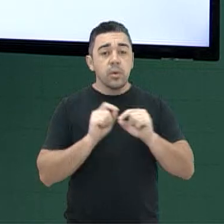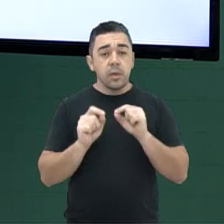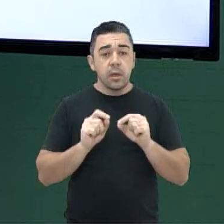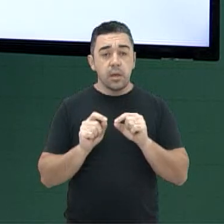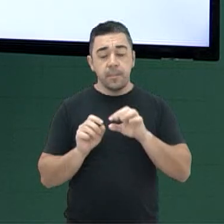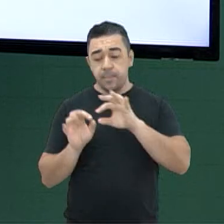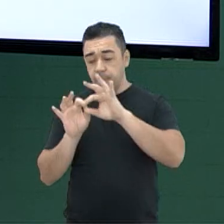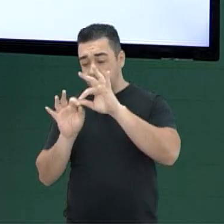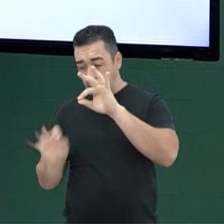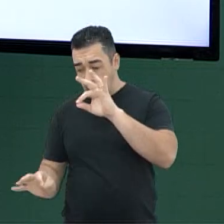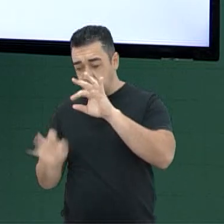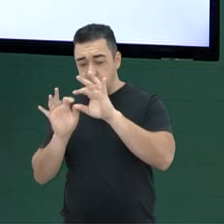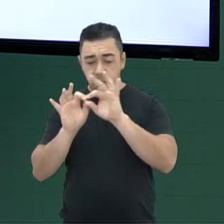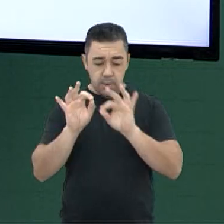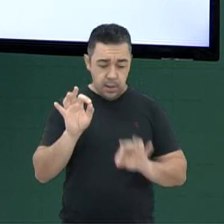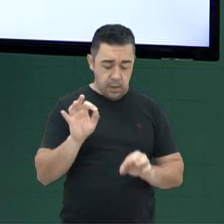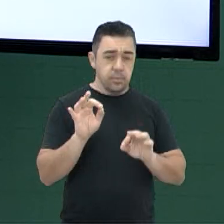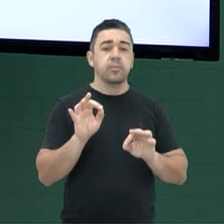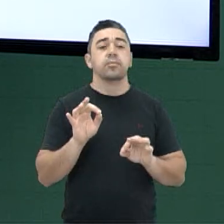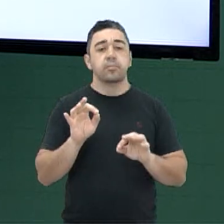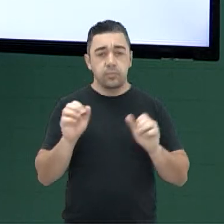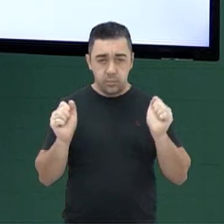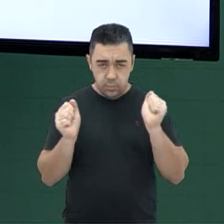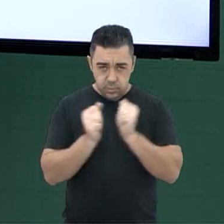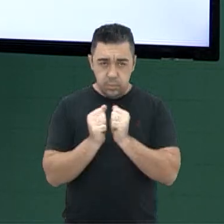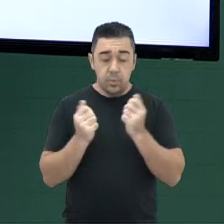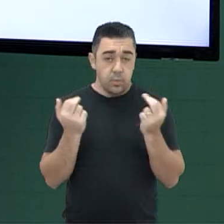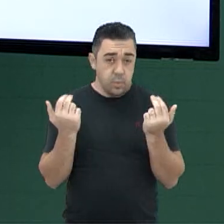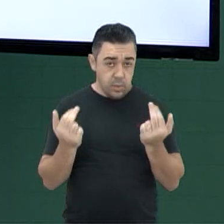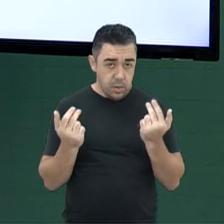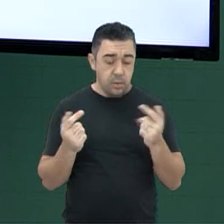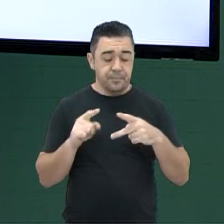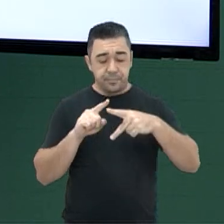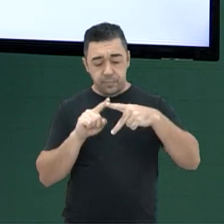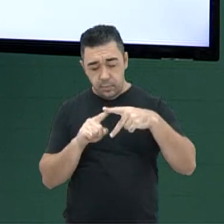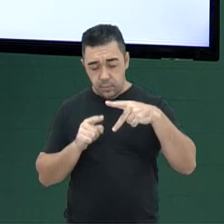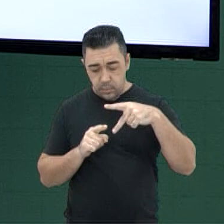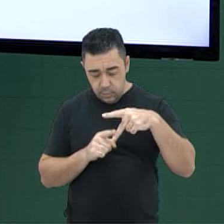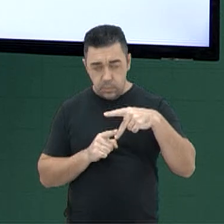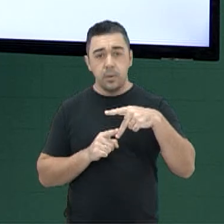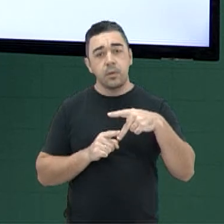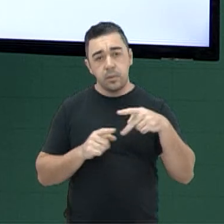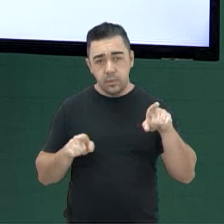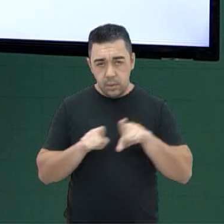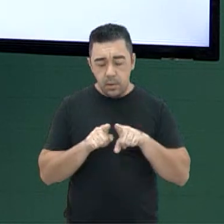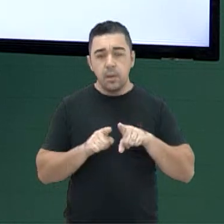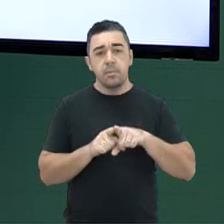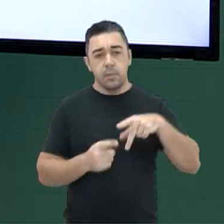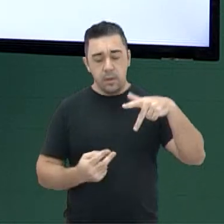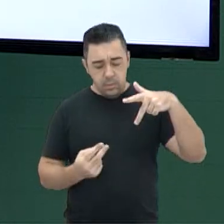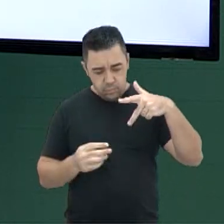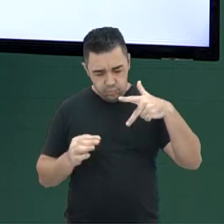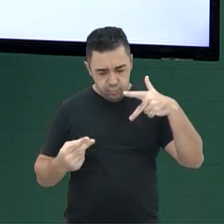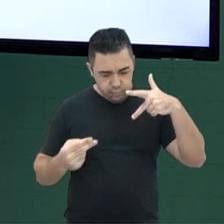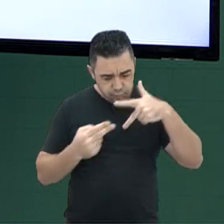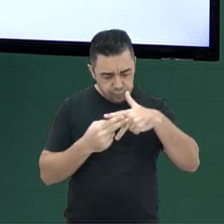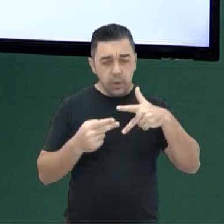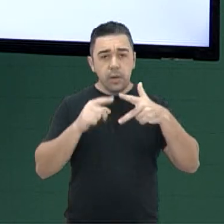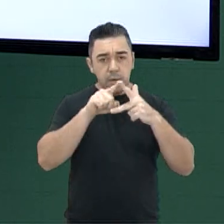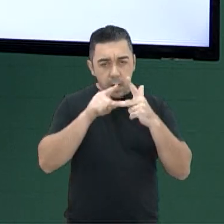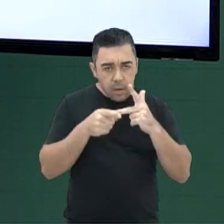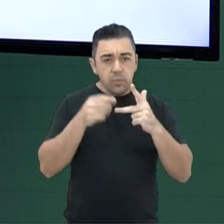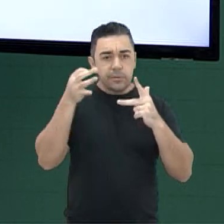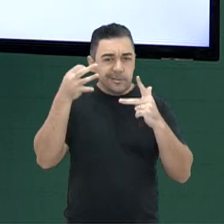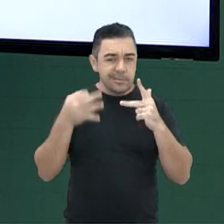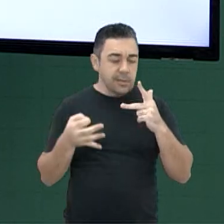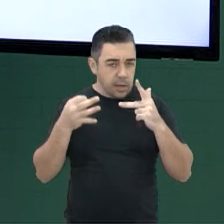lado correspondente ao outro, que são congruentes, eu tenho um ângulo que vai encaixar em cima do outro ângulo, que